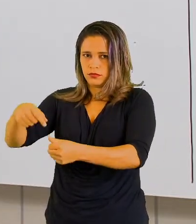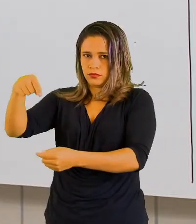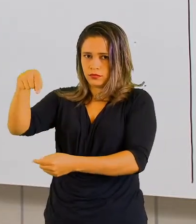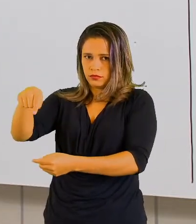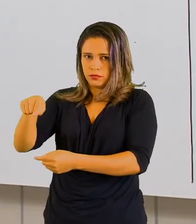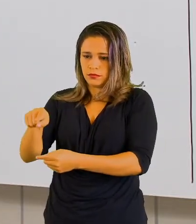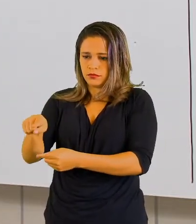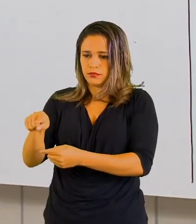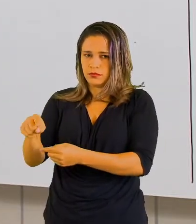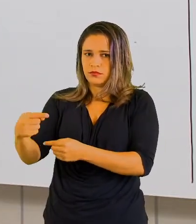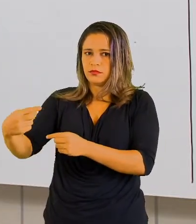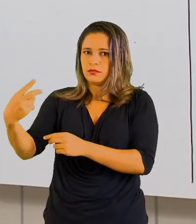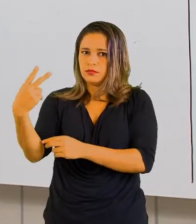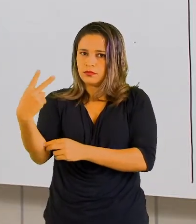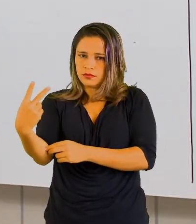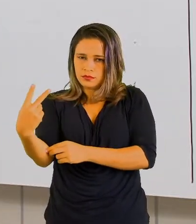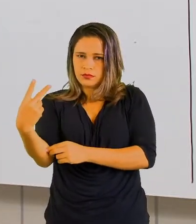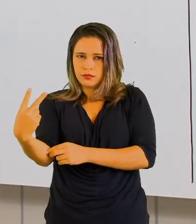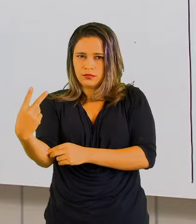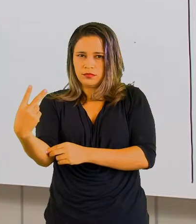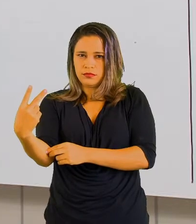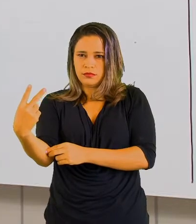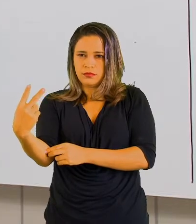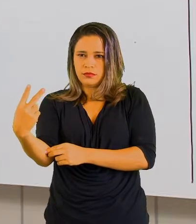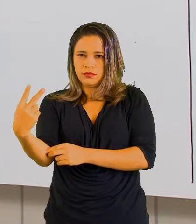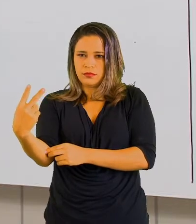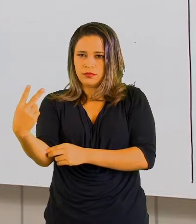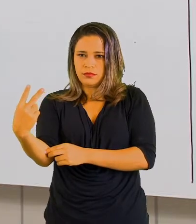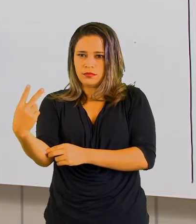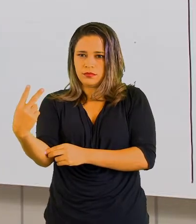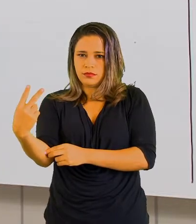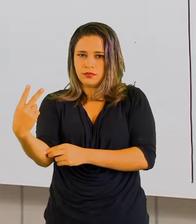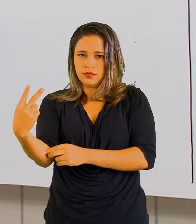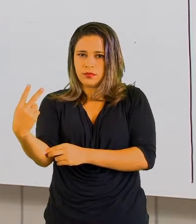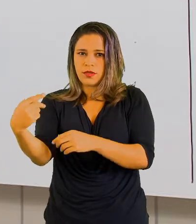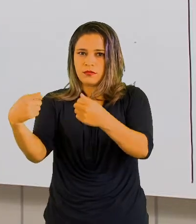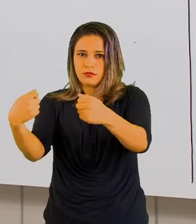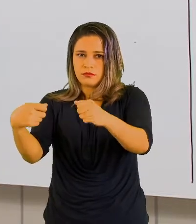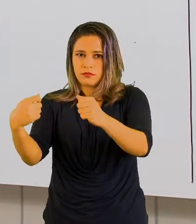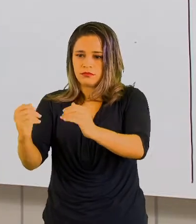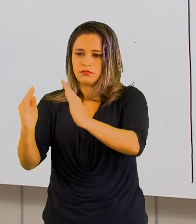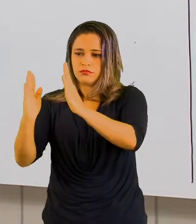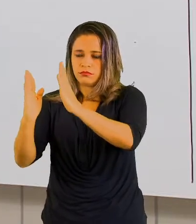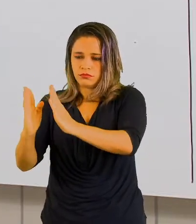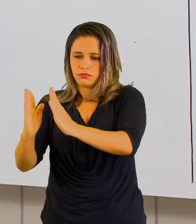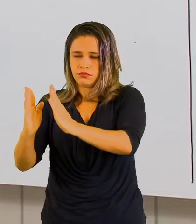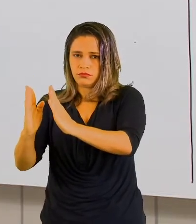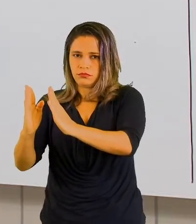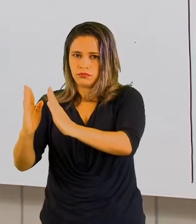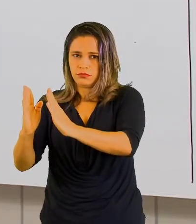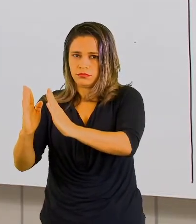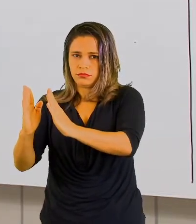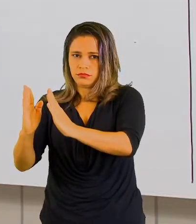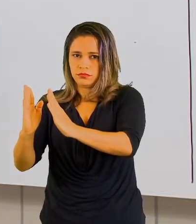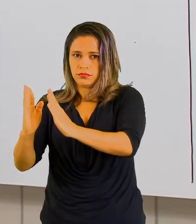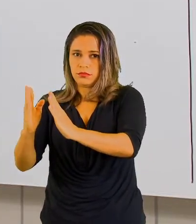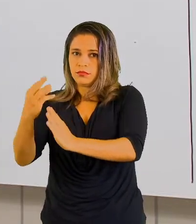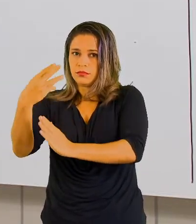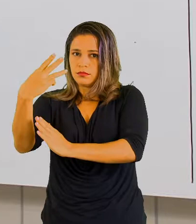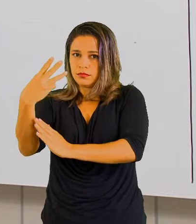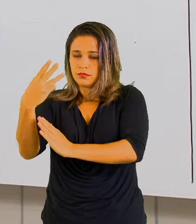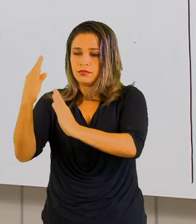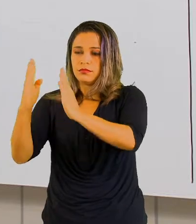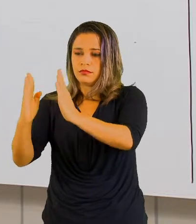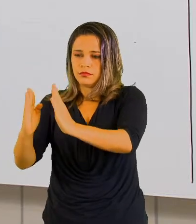abscissa 2, eu vou fazer um deslocamento de 3 unidades. Só que esse deslocamento vai ser feito da direita para